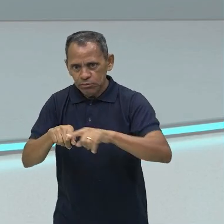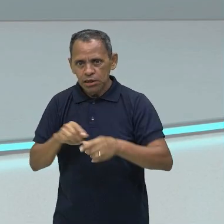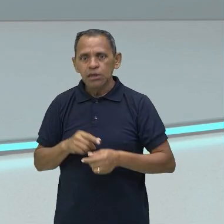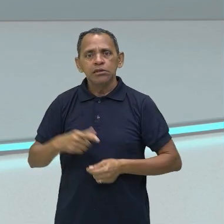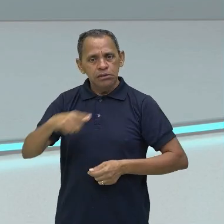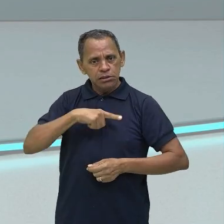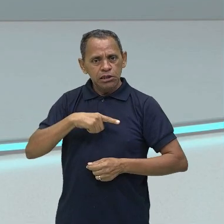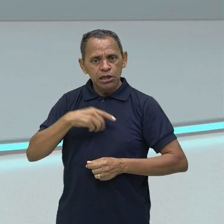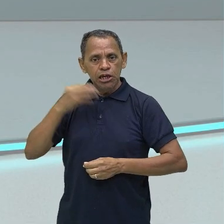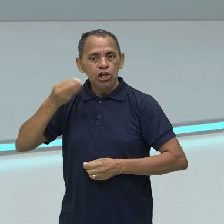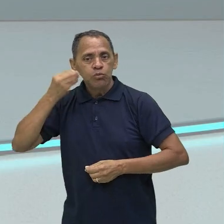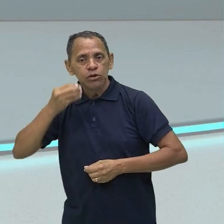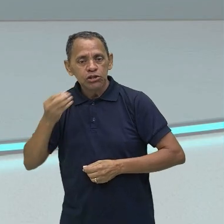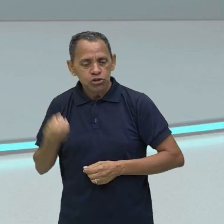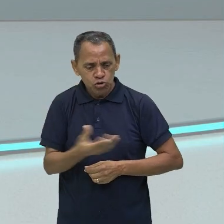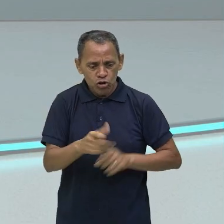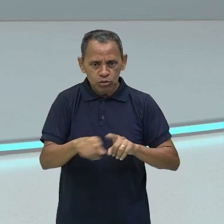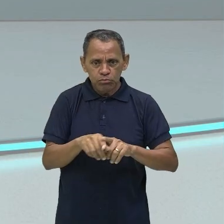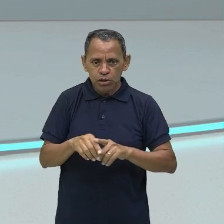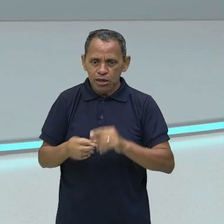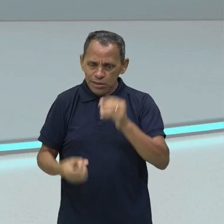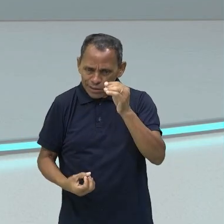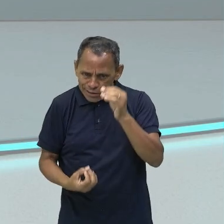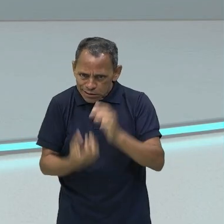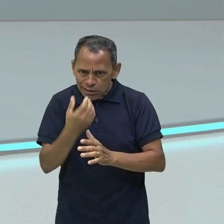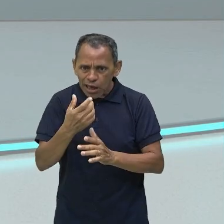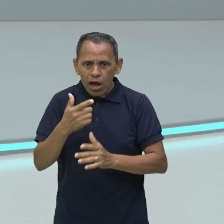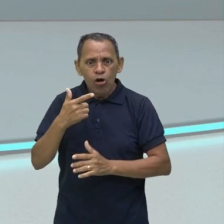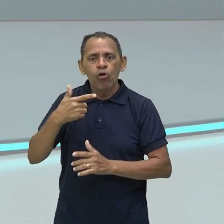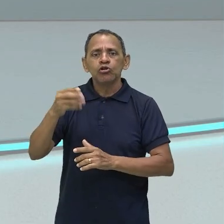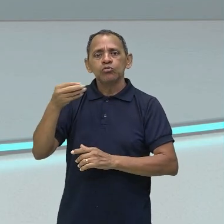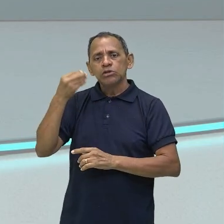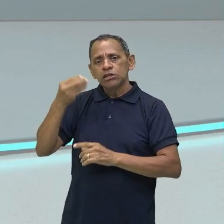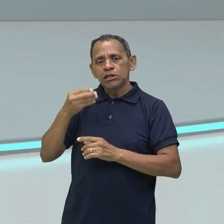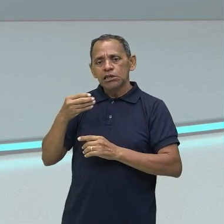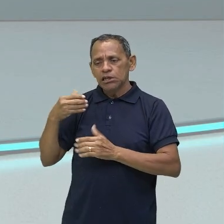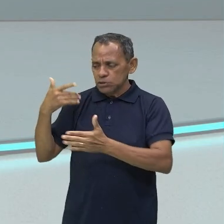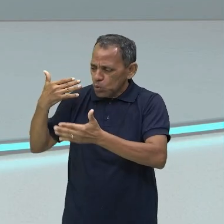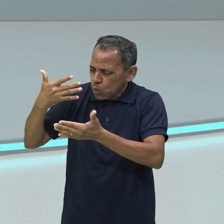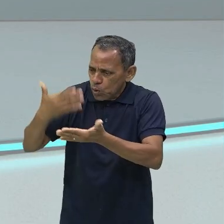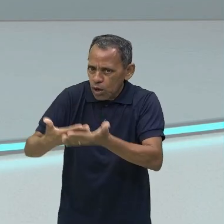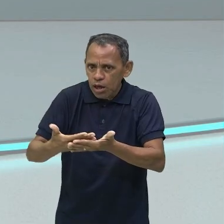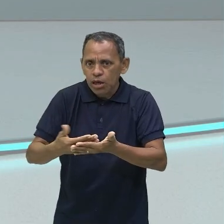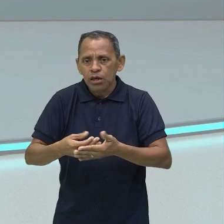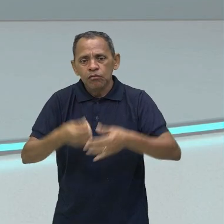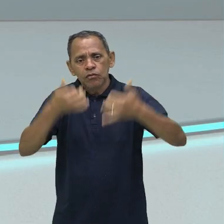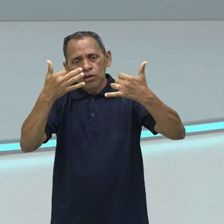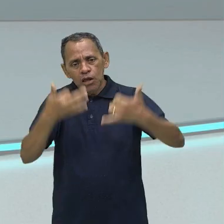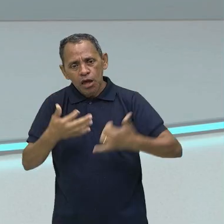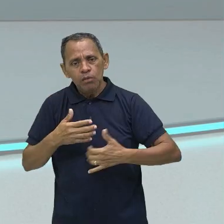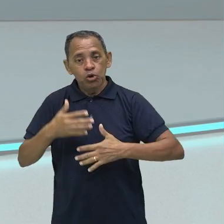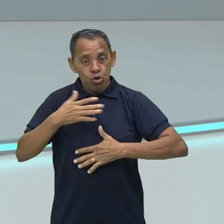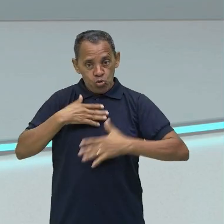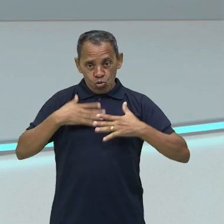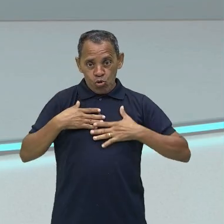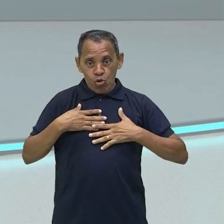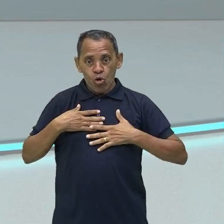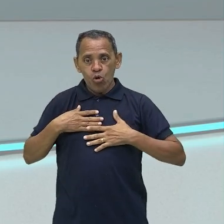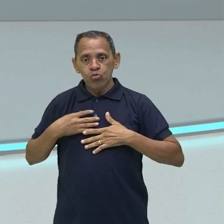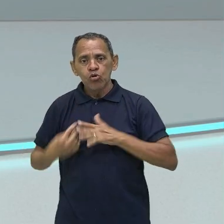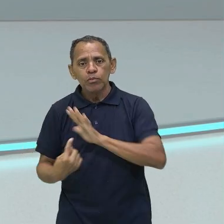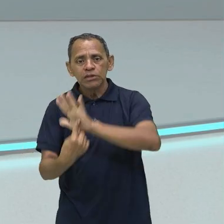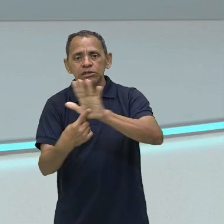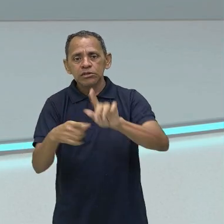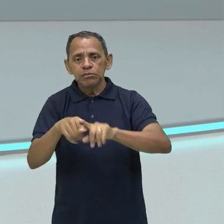criar mais ao longo da minha história. E claro, se a gente está falando de corpo, de manifestação, de falar